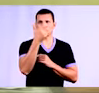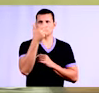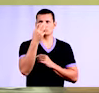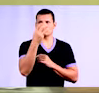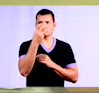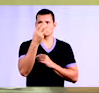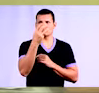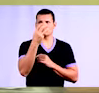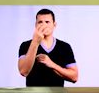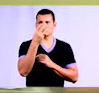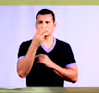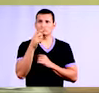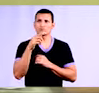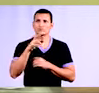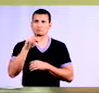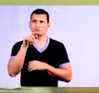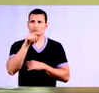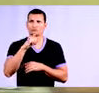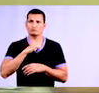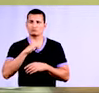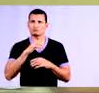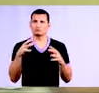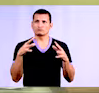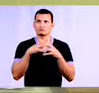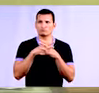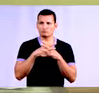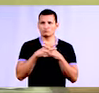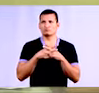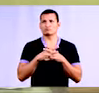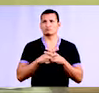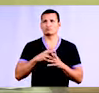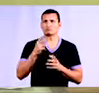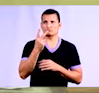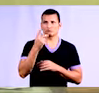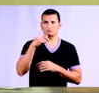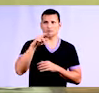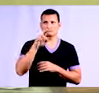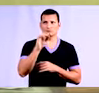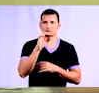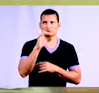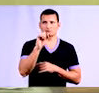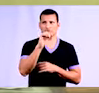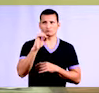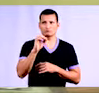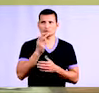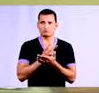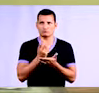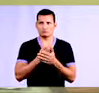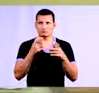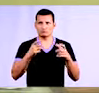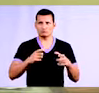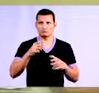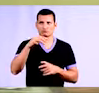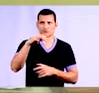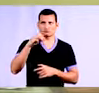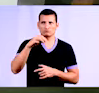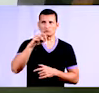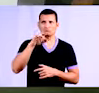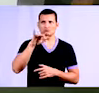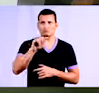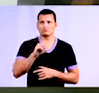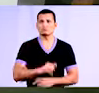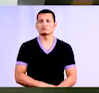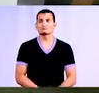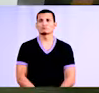Então, nunca você vai ter um conflito entre dois processos no mesmo espaço de memória. Isso mesmo. Aí, para